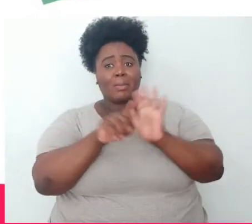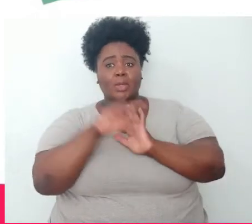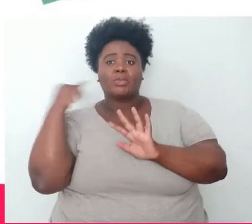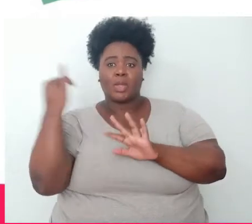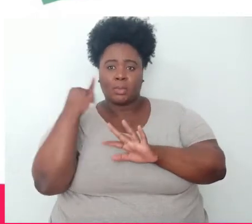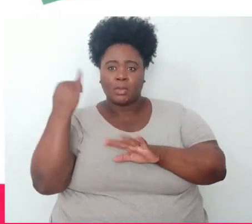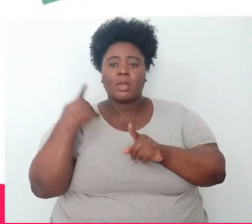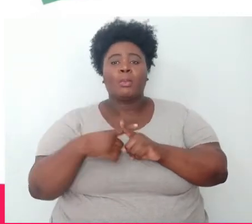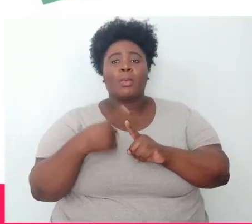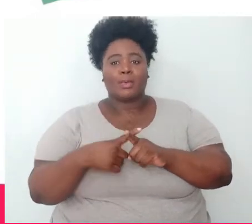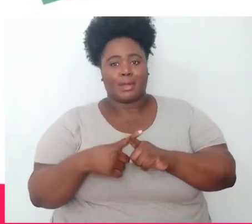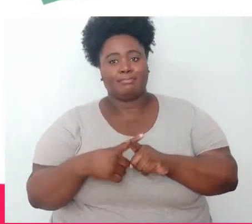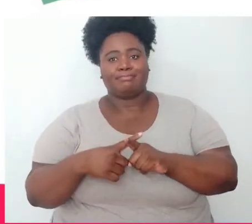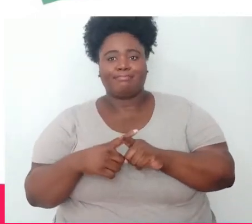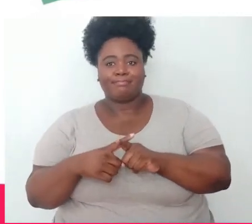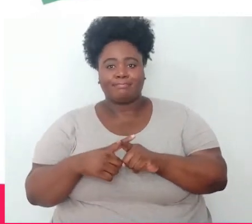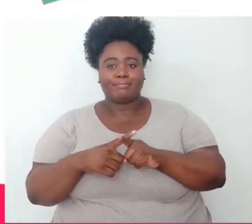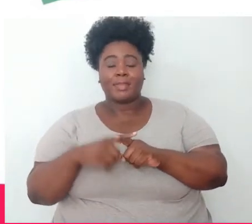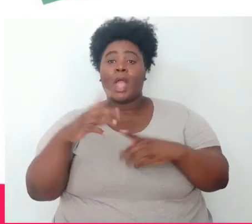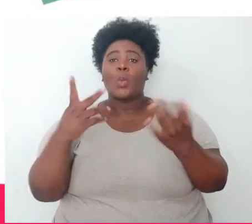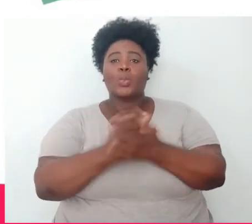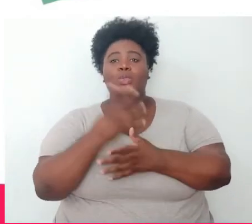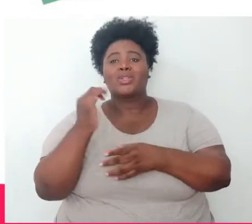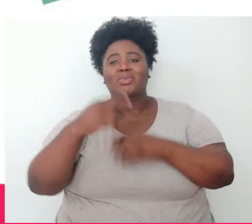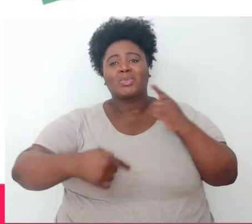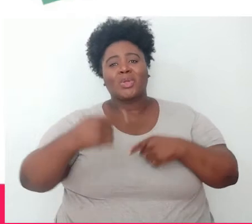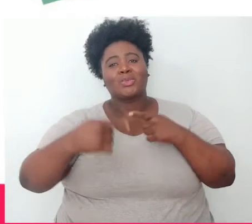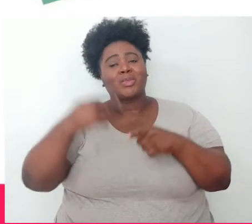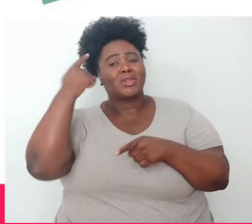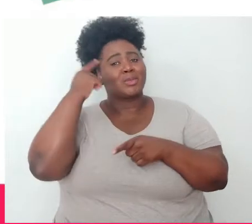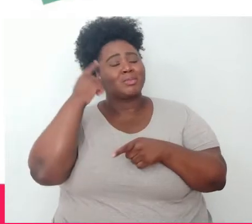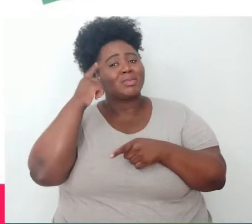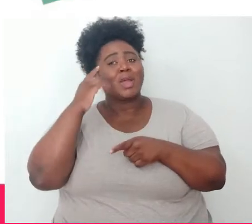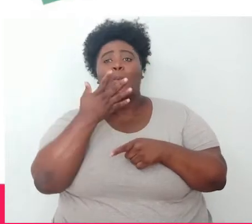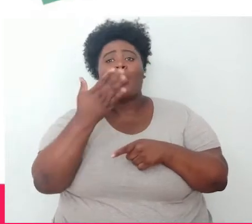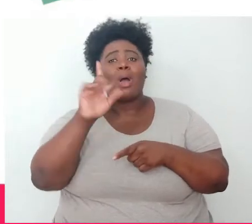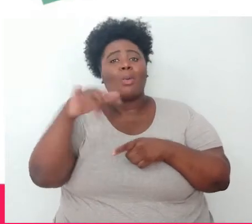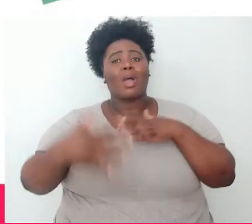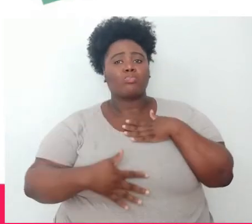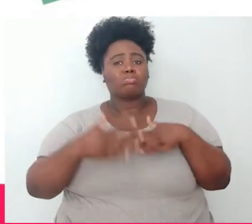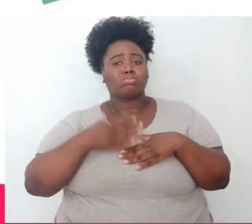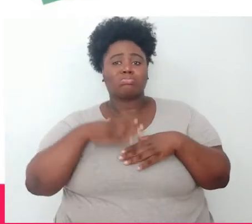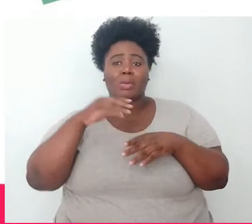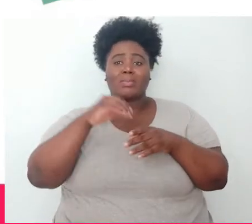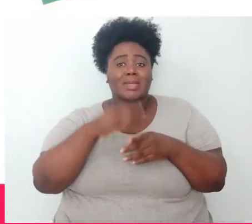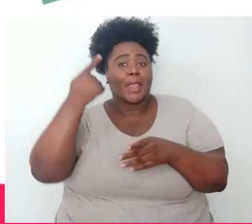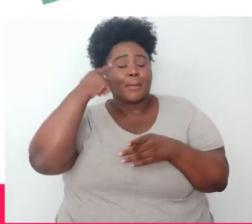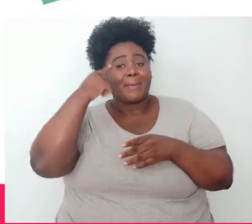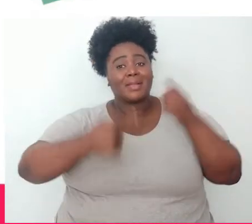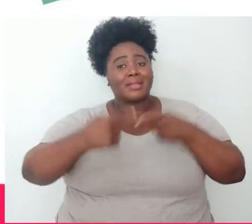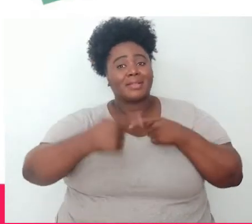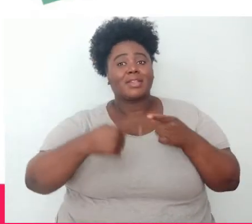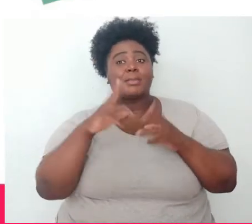questionamento importante, porque eu acho que vem muito sobre uma política de pensar quais são os corpos que pensam um